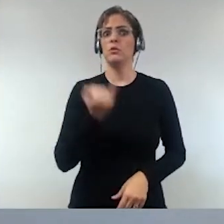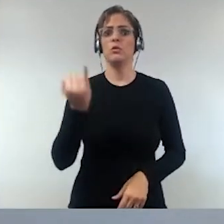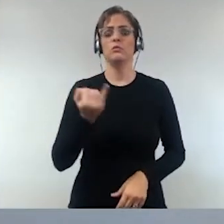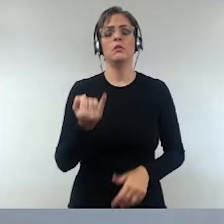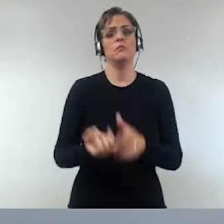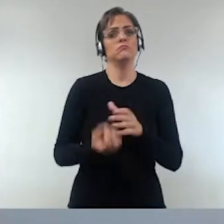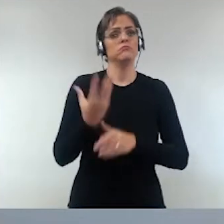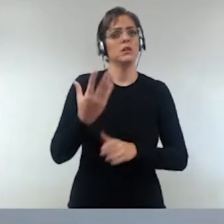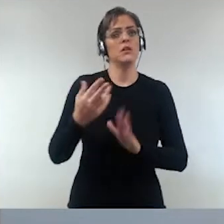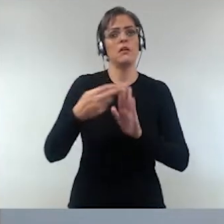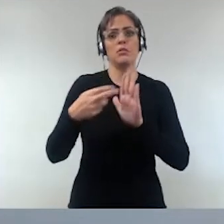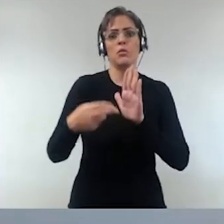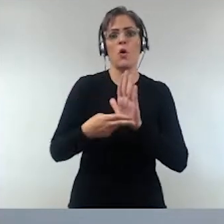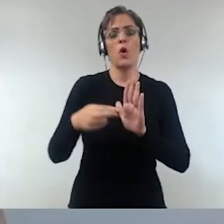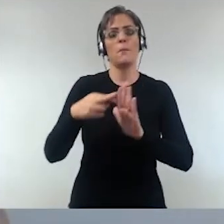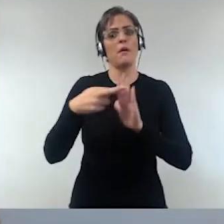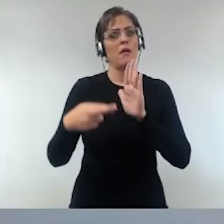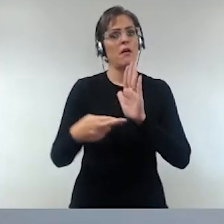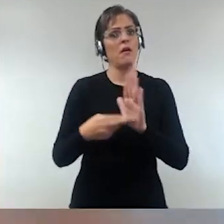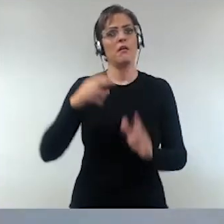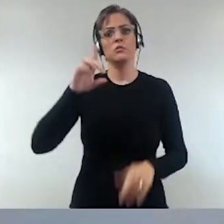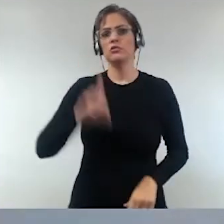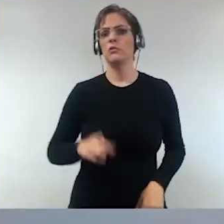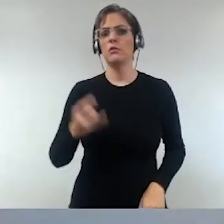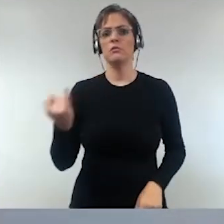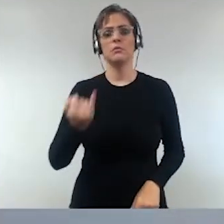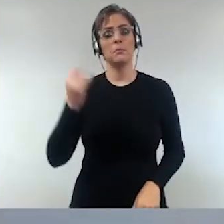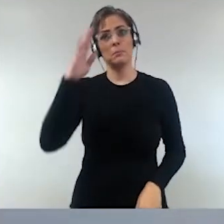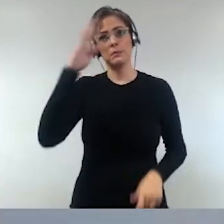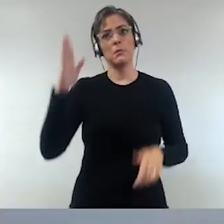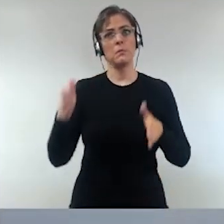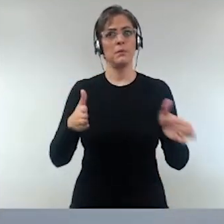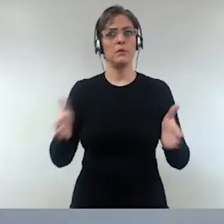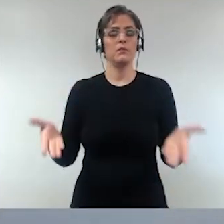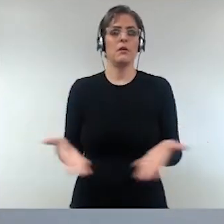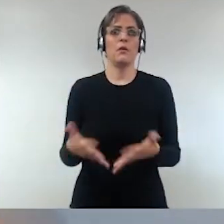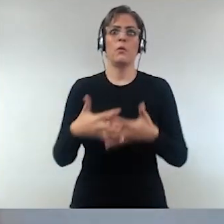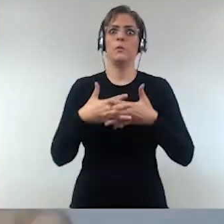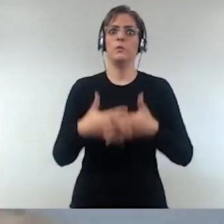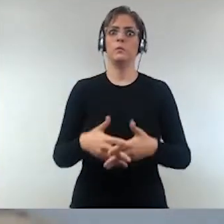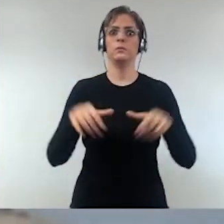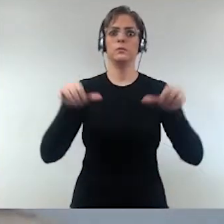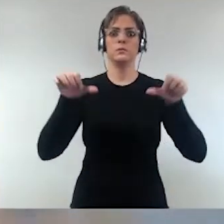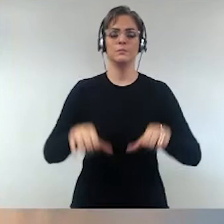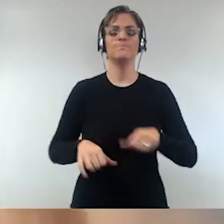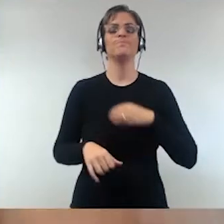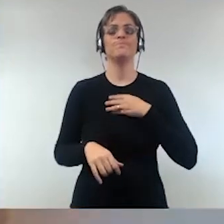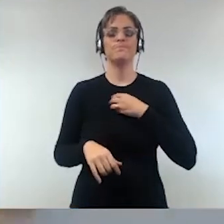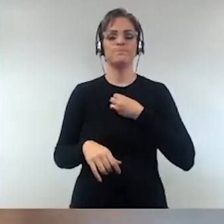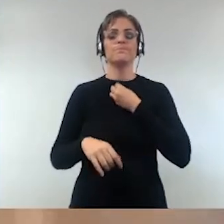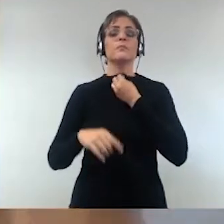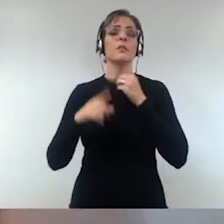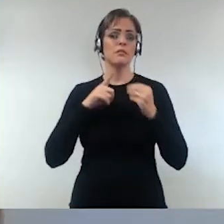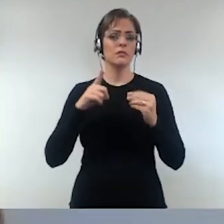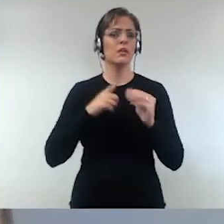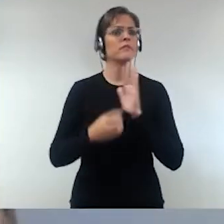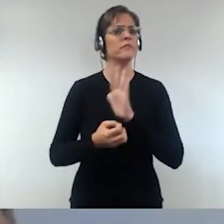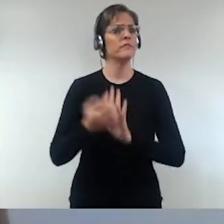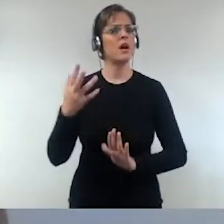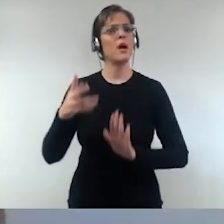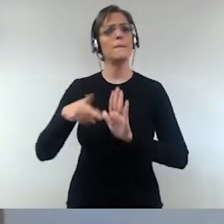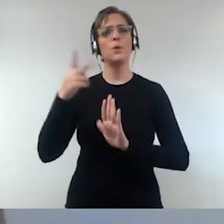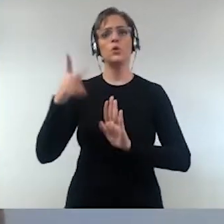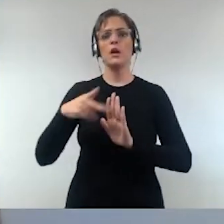fonte de direito e de principalmente normatizar nesse período de caos ainda, né? Então, ele editou diversas